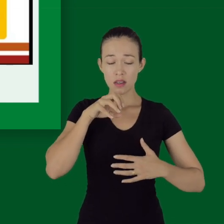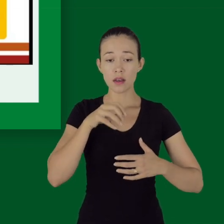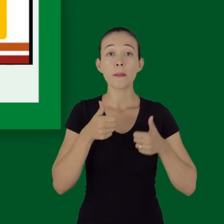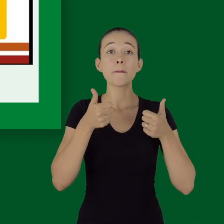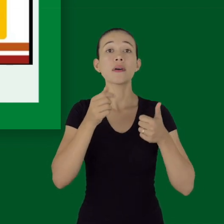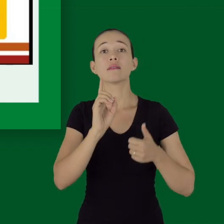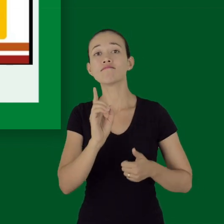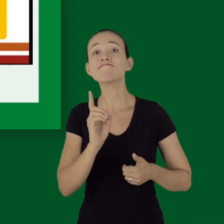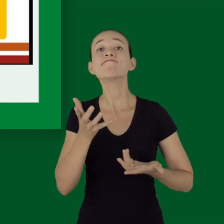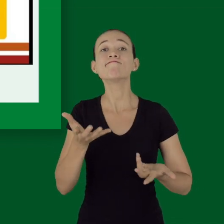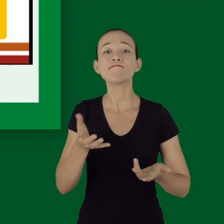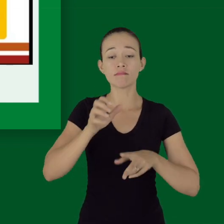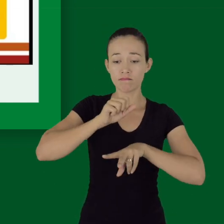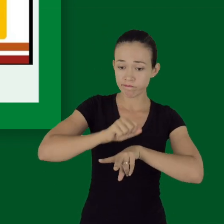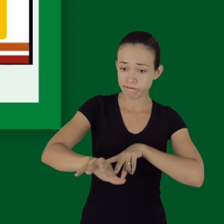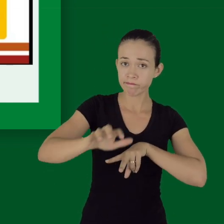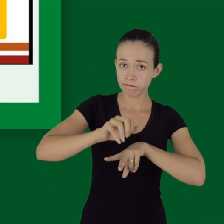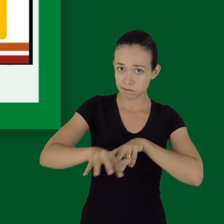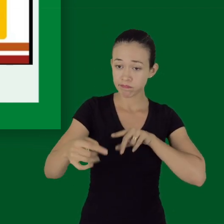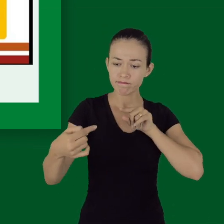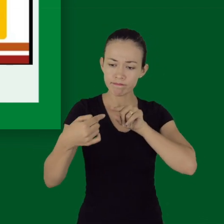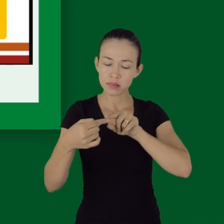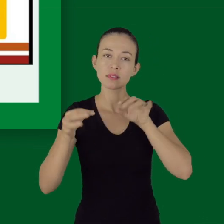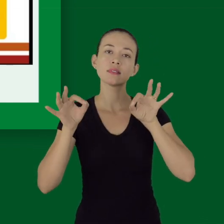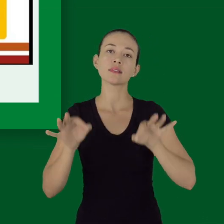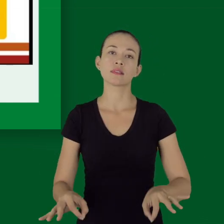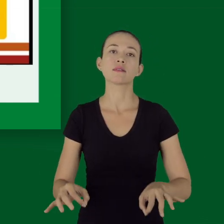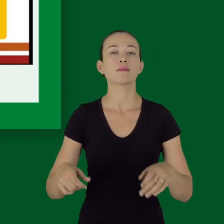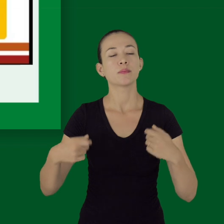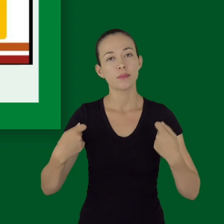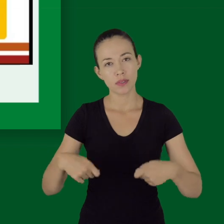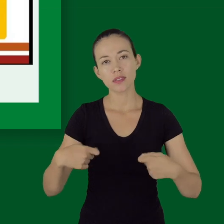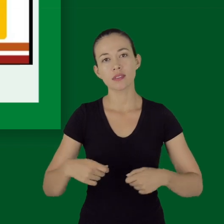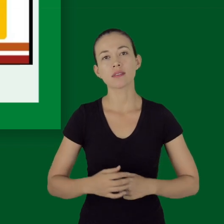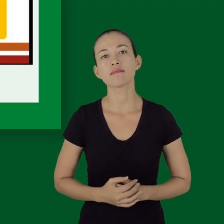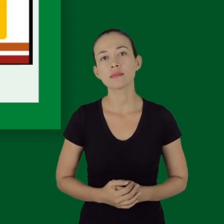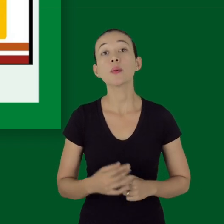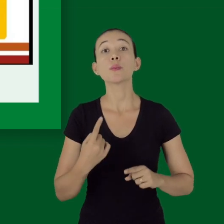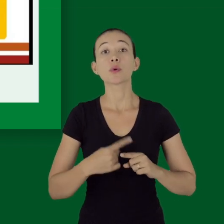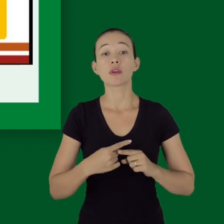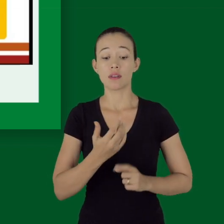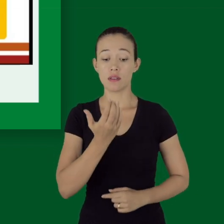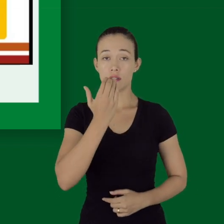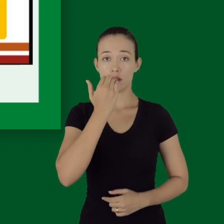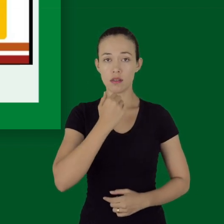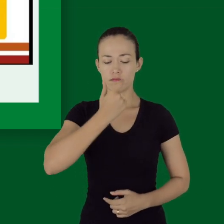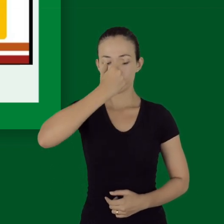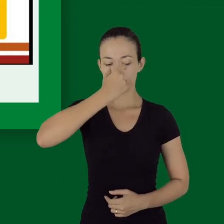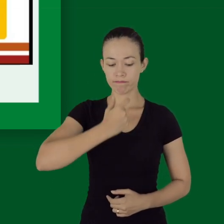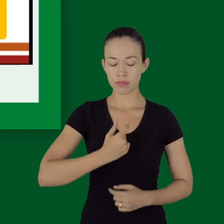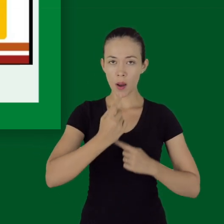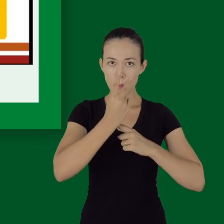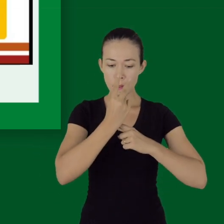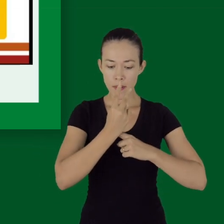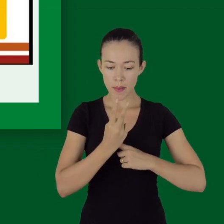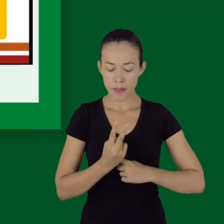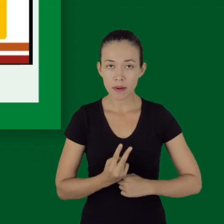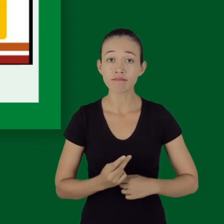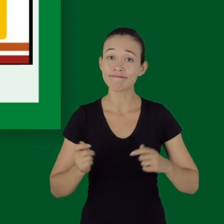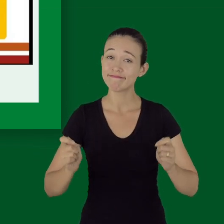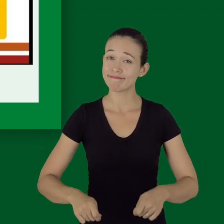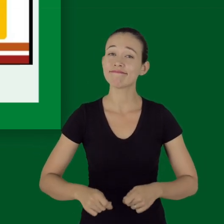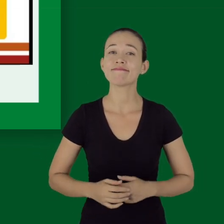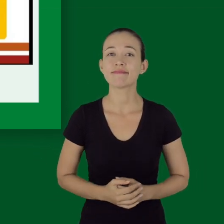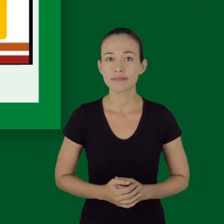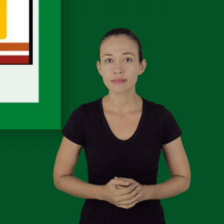Por quê? Porque indiretamente eu tenho uma neuroproteção por meio desse paciente. Lembrando que trauma torácico